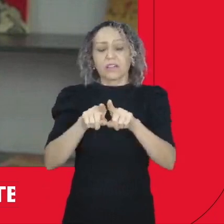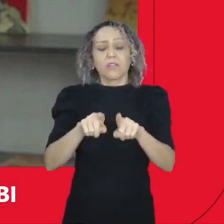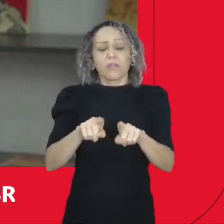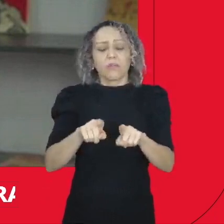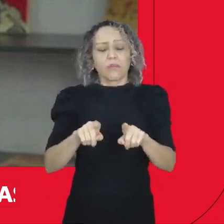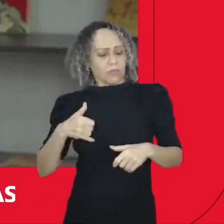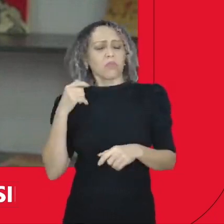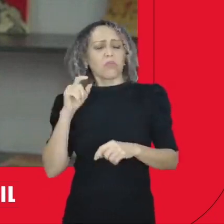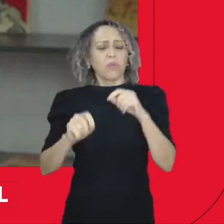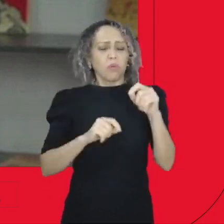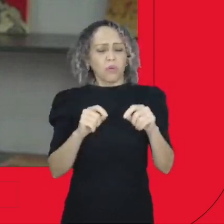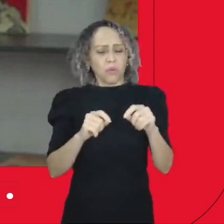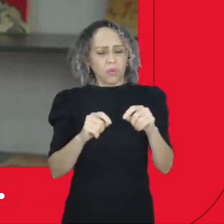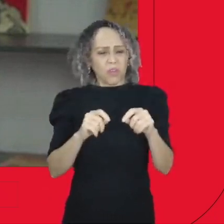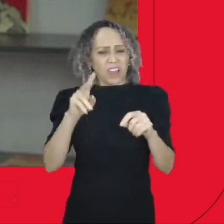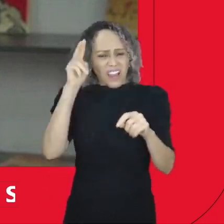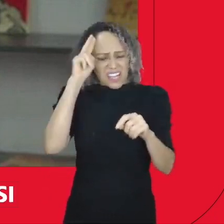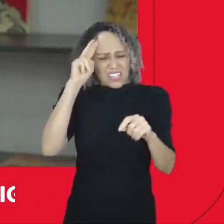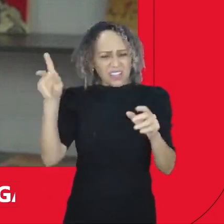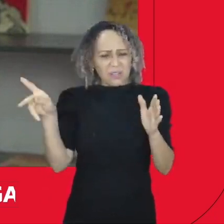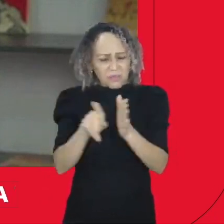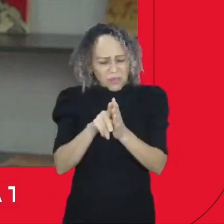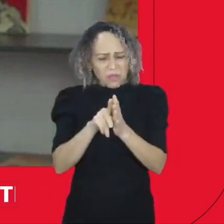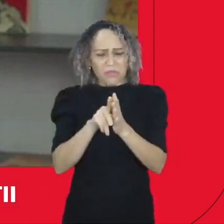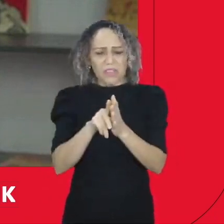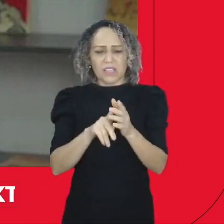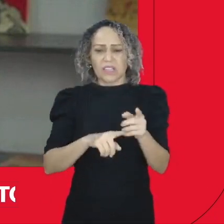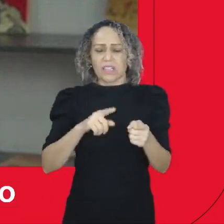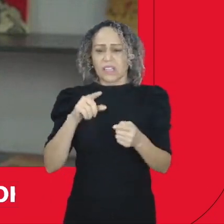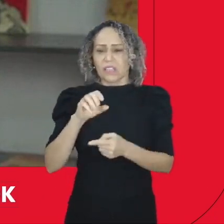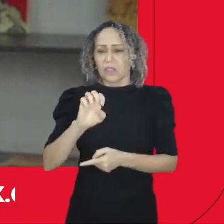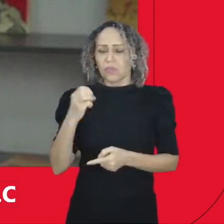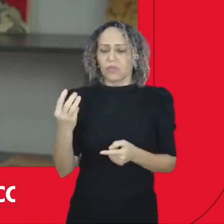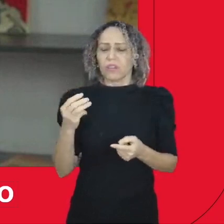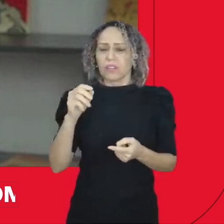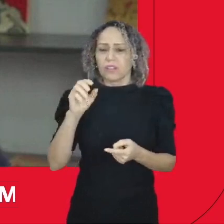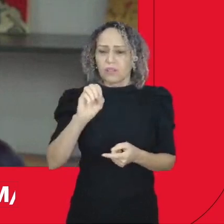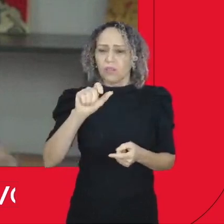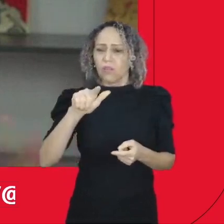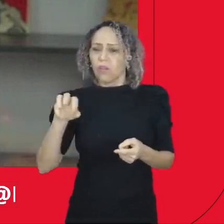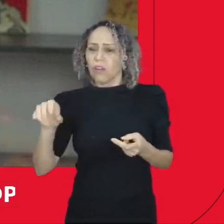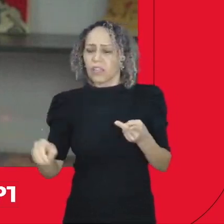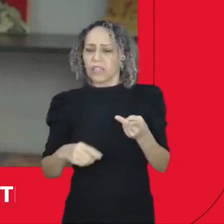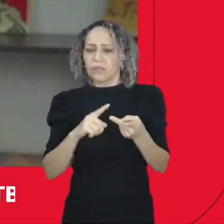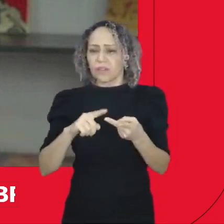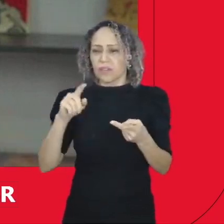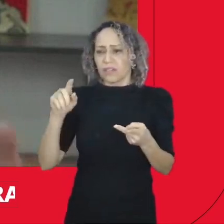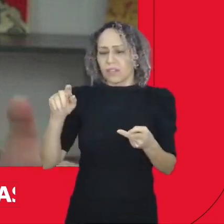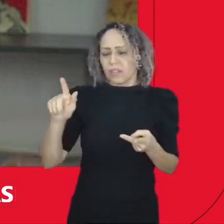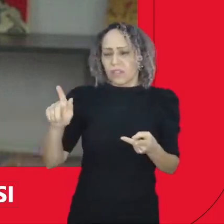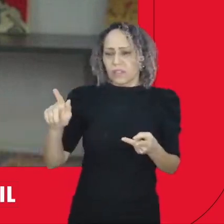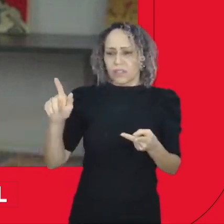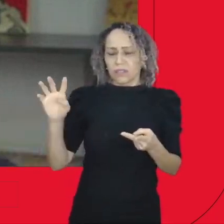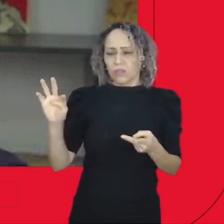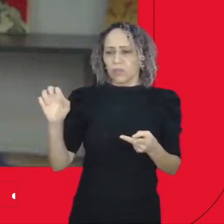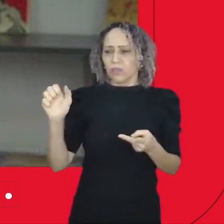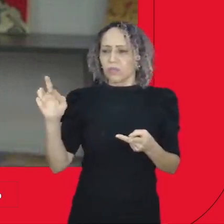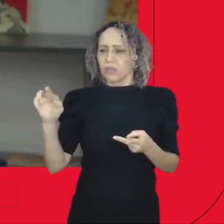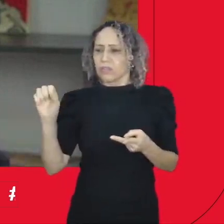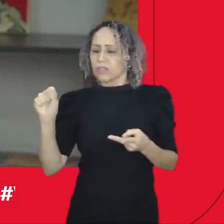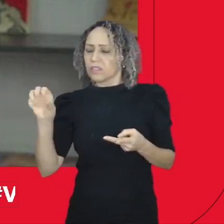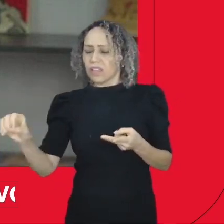renunciou. Nós não vamos privatizar, nós vamos potencializar nossa arrecadação, tendo o Estado com os setores produtivos